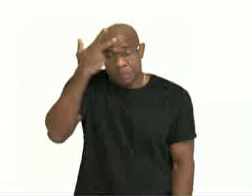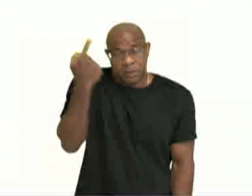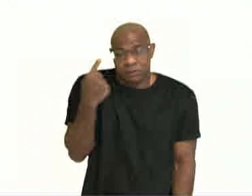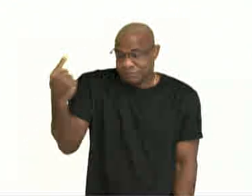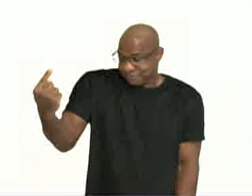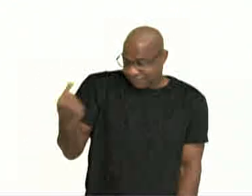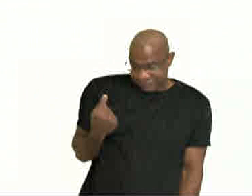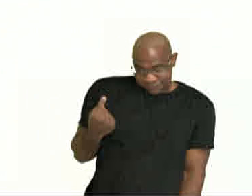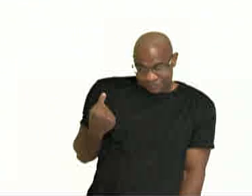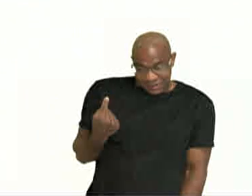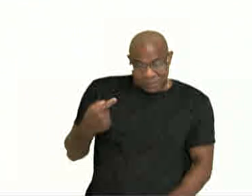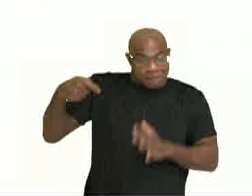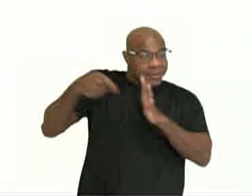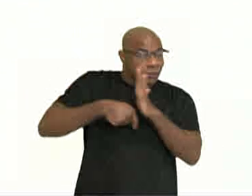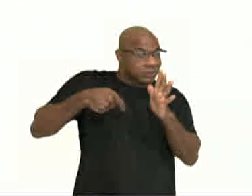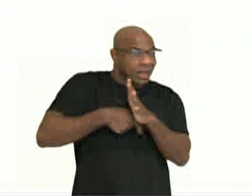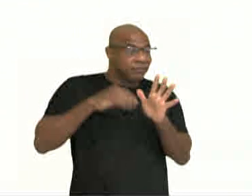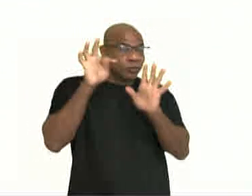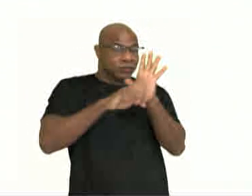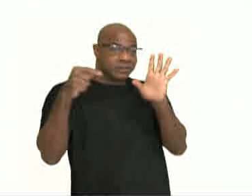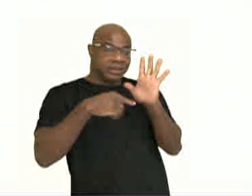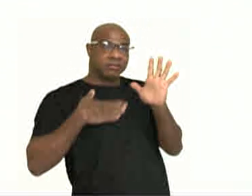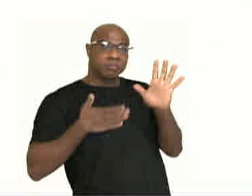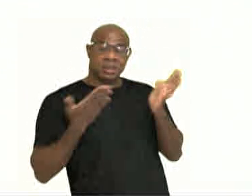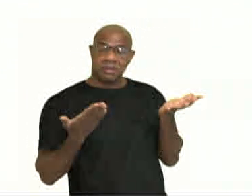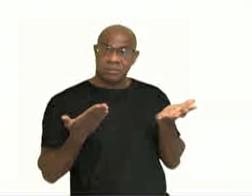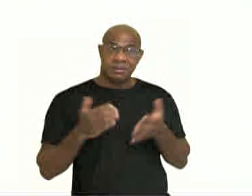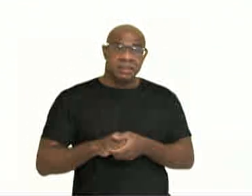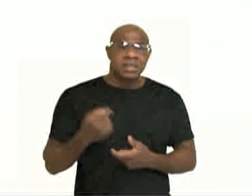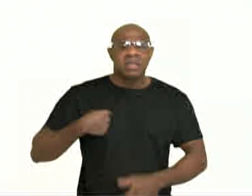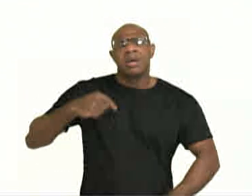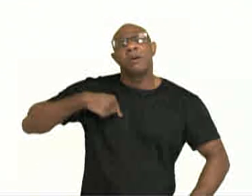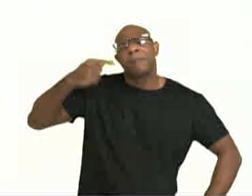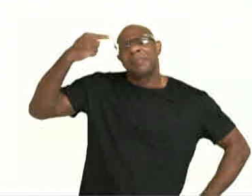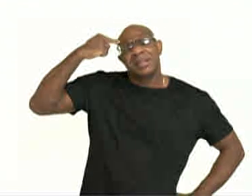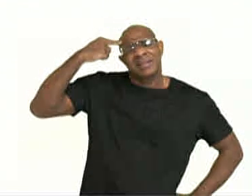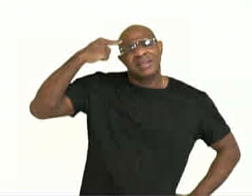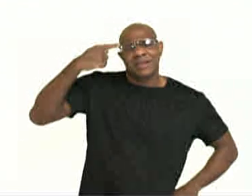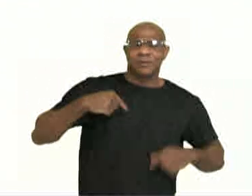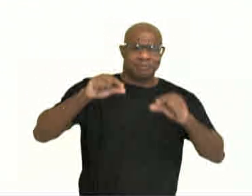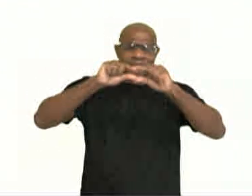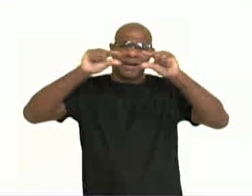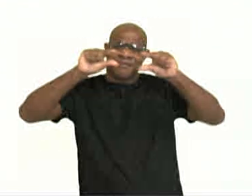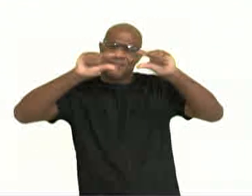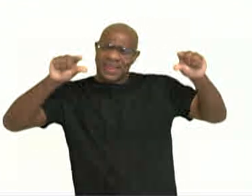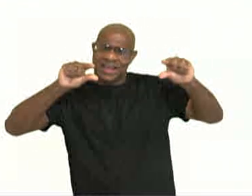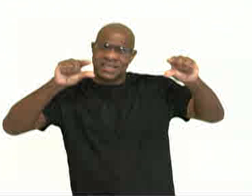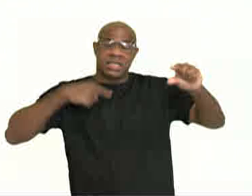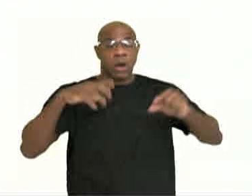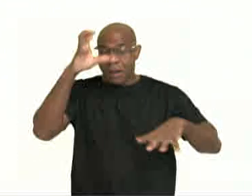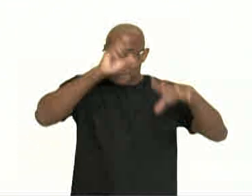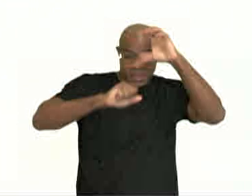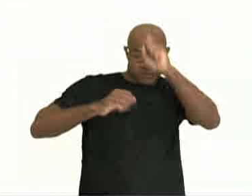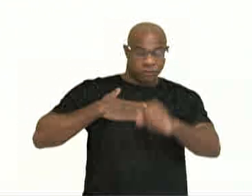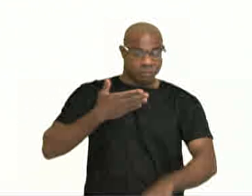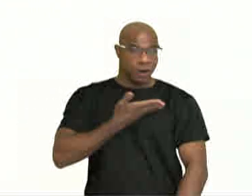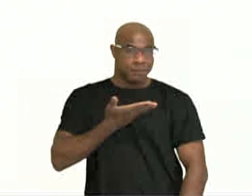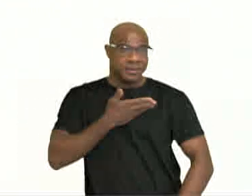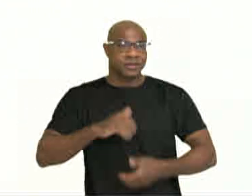procuraria para falar sobre ele. Isso me remeteu a uma frase que eu ouvi de um colega em um